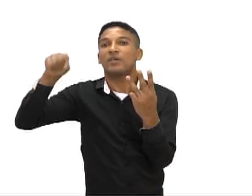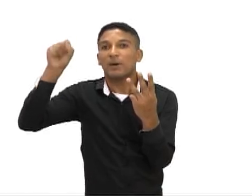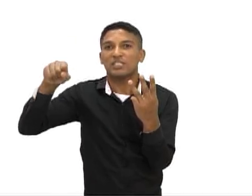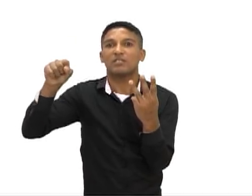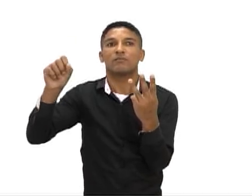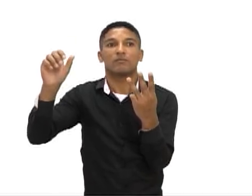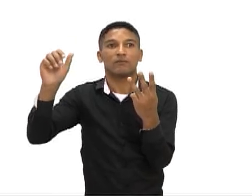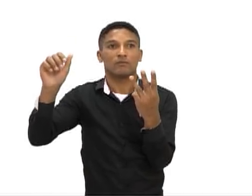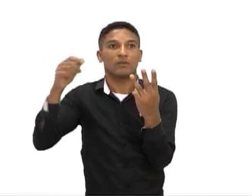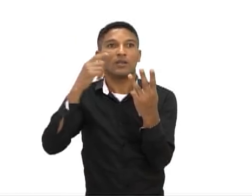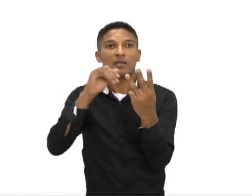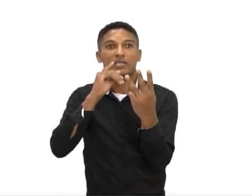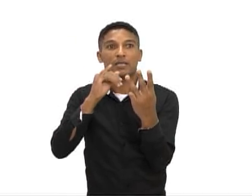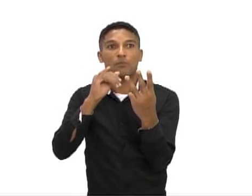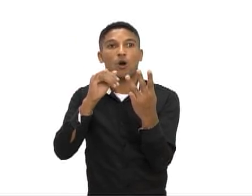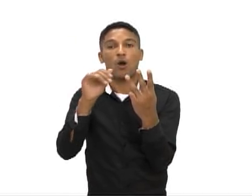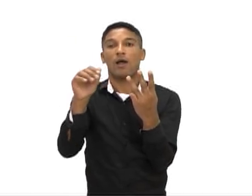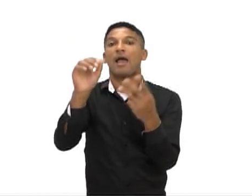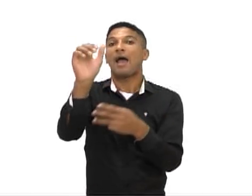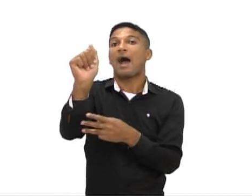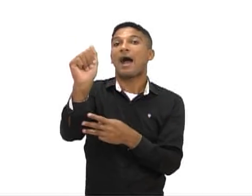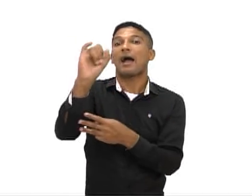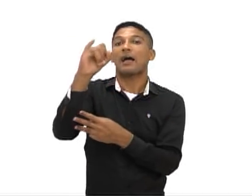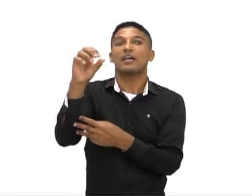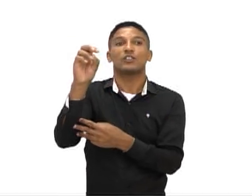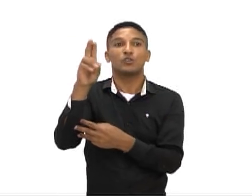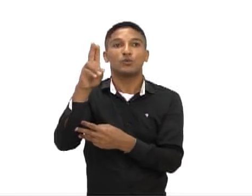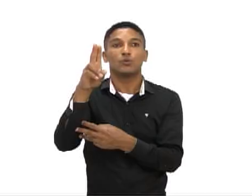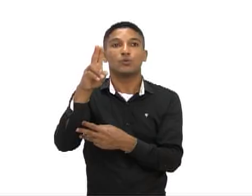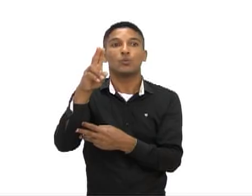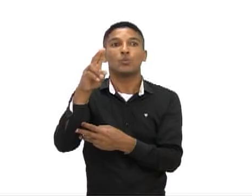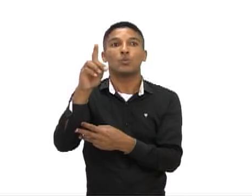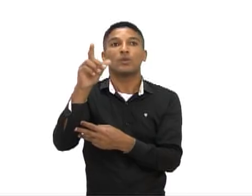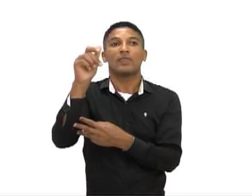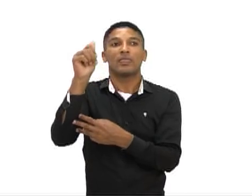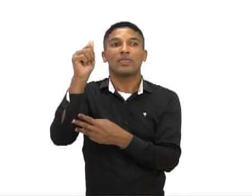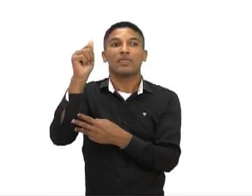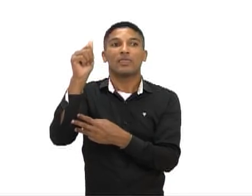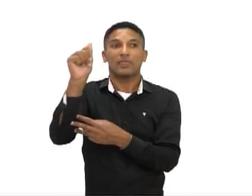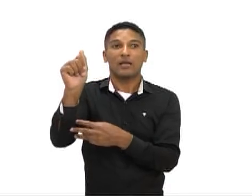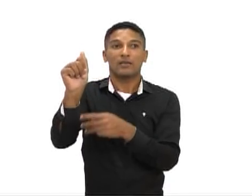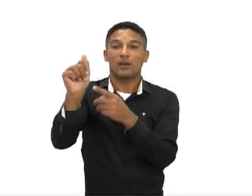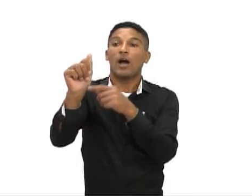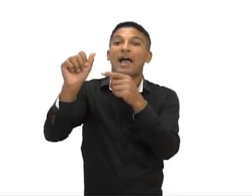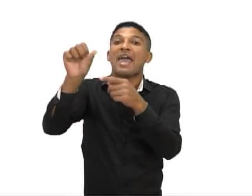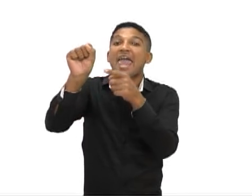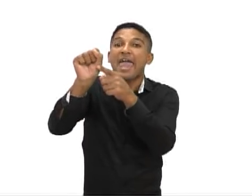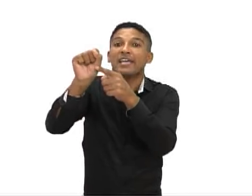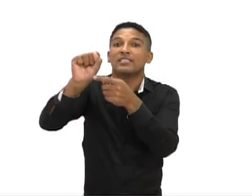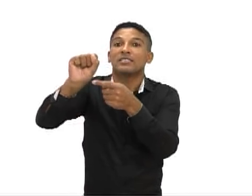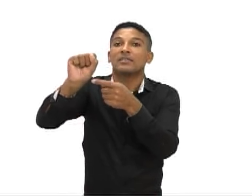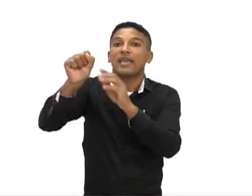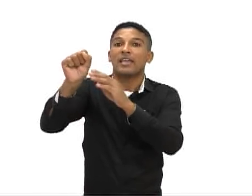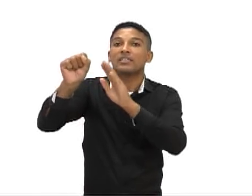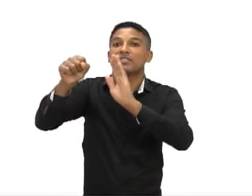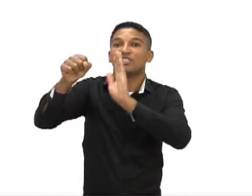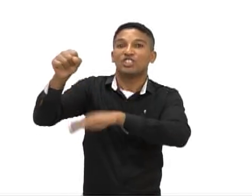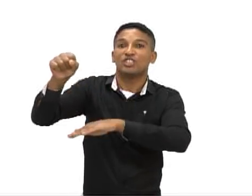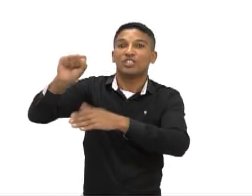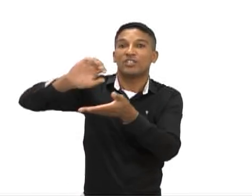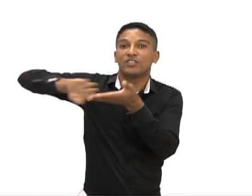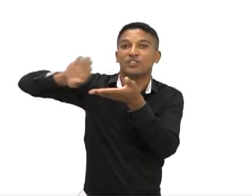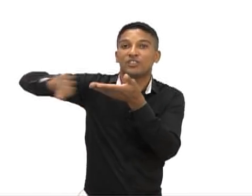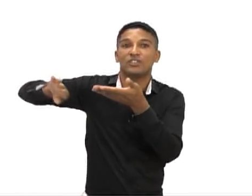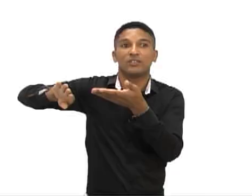a mesma forma que a palavra foi escrita, no presente do subjuntivo. Então, para ele, nós